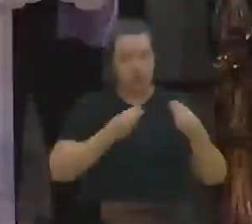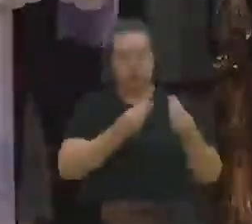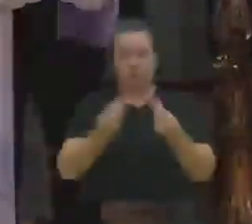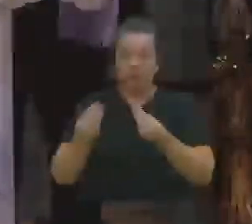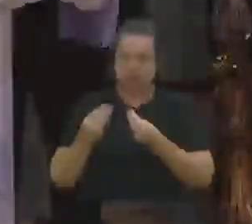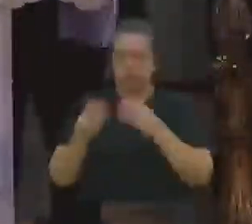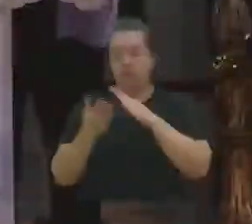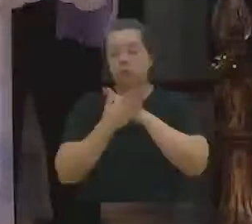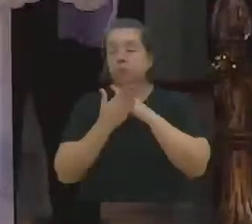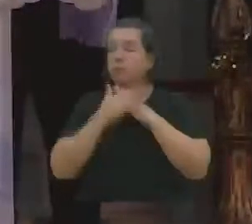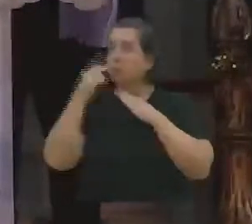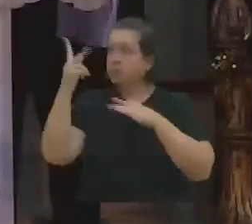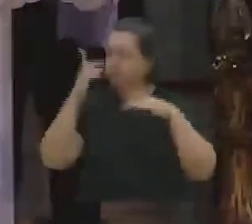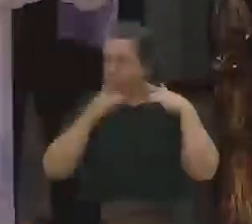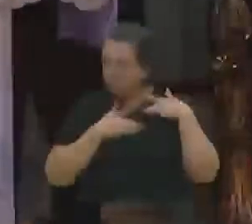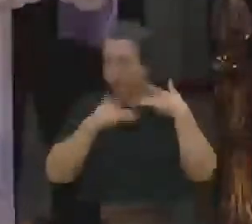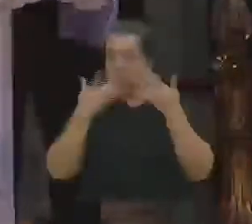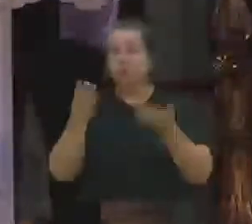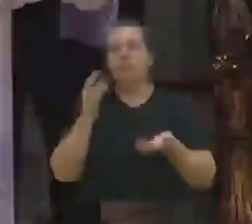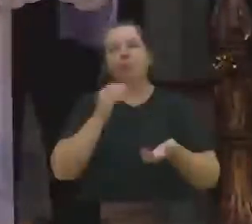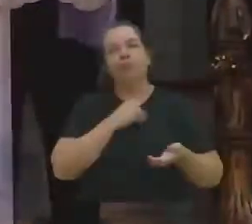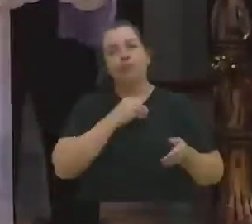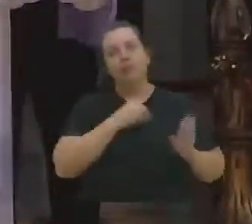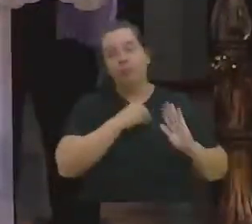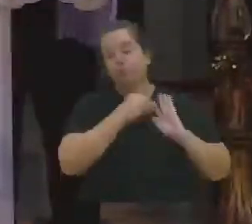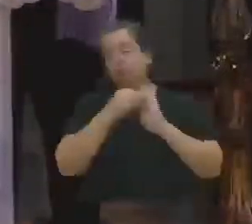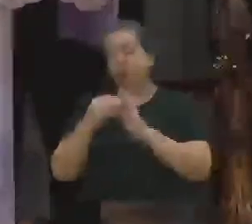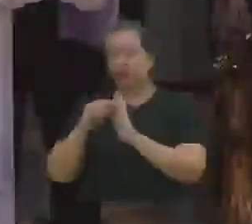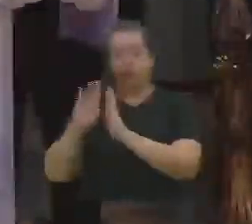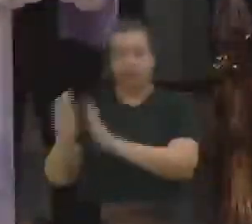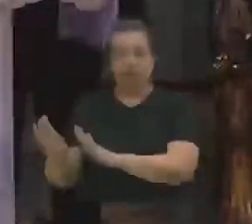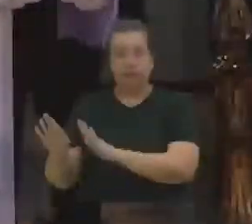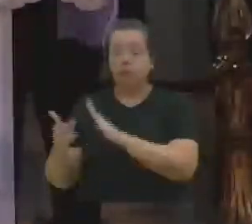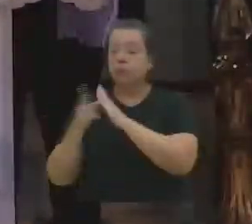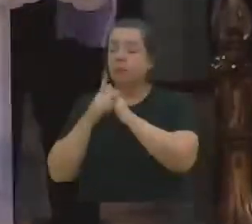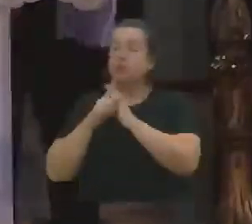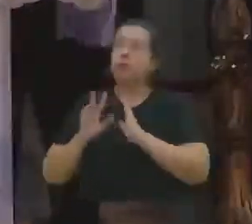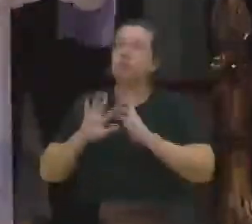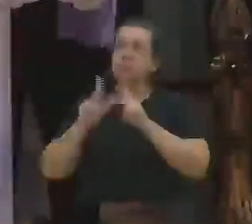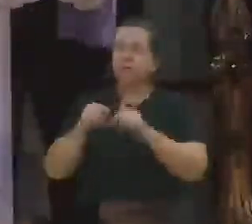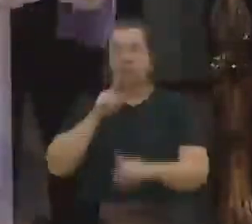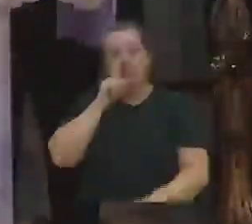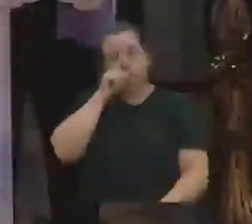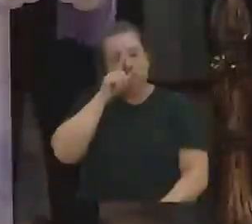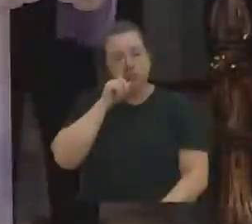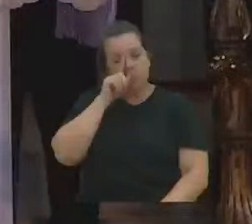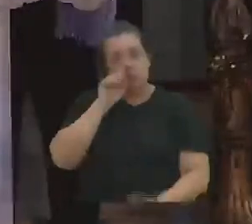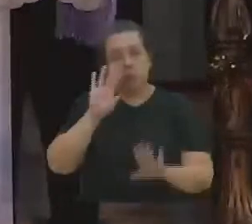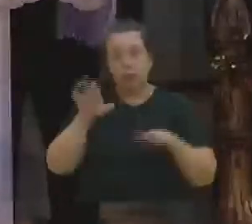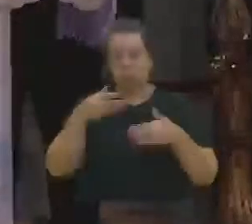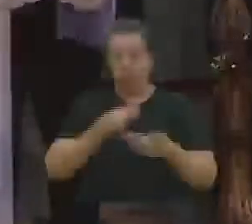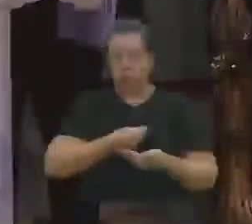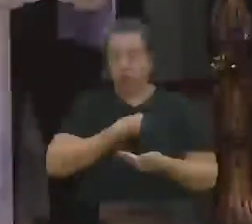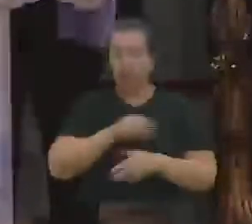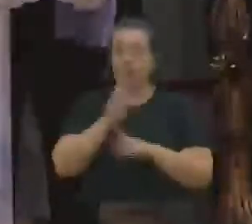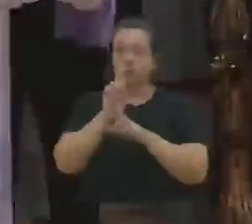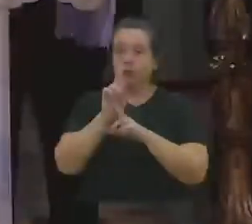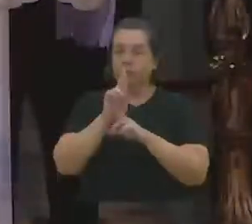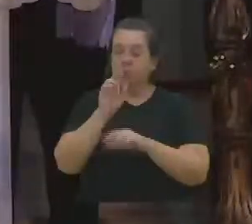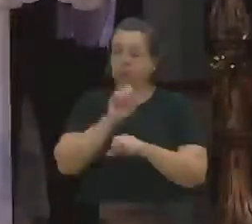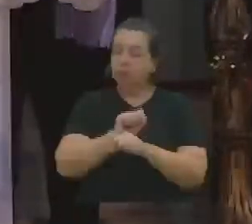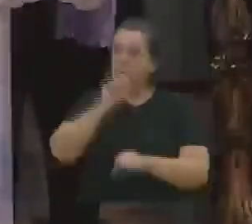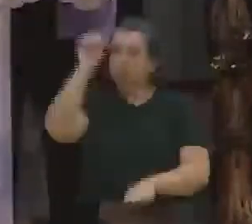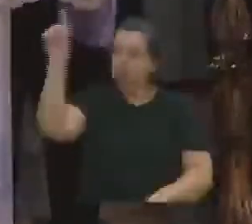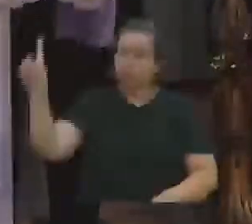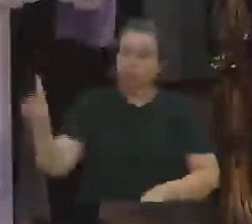paz. Ajudados pela vossa misericórdia, sejamos sempre livres do pecado, protegidos de todos